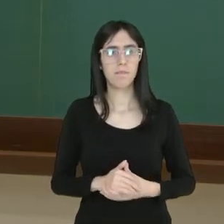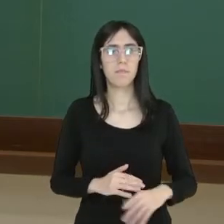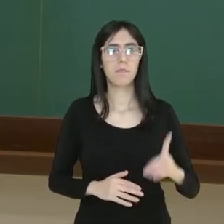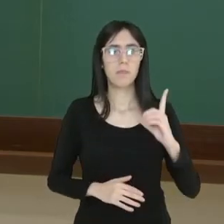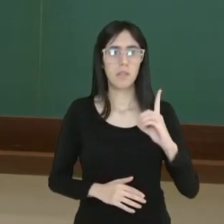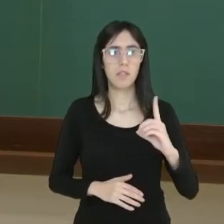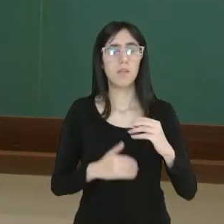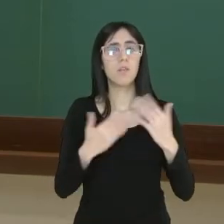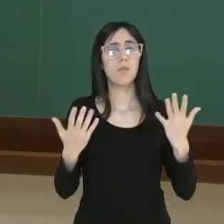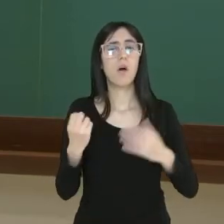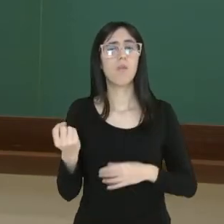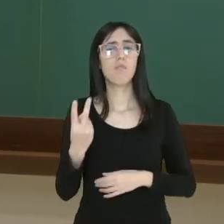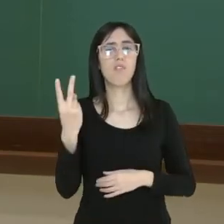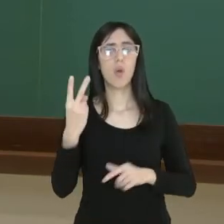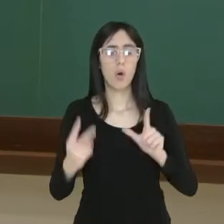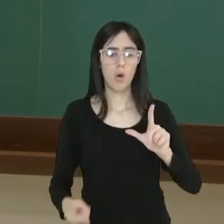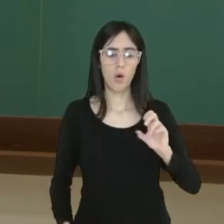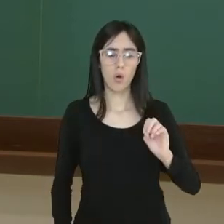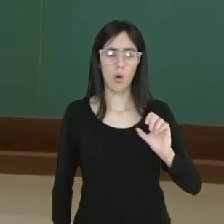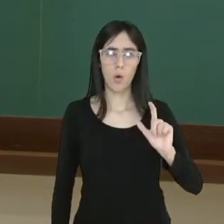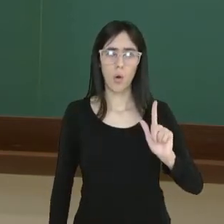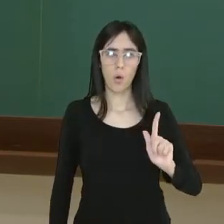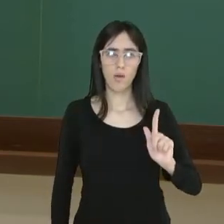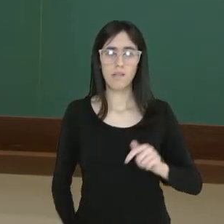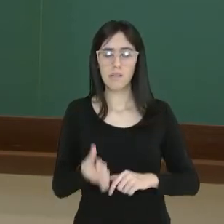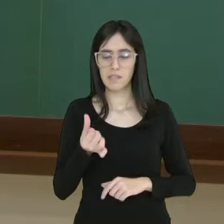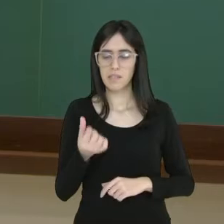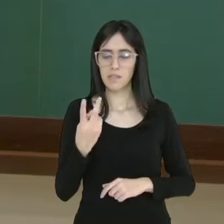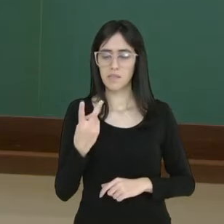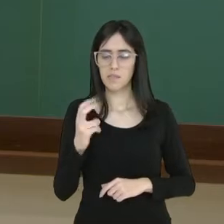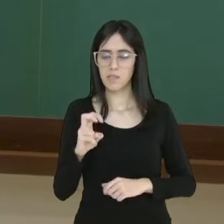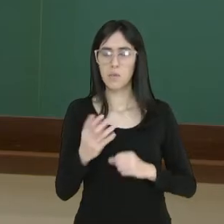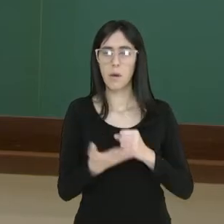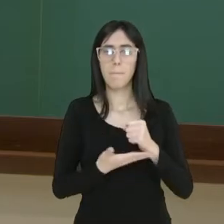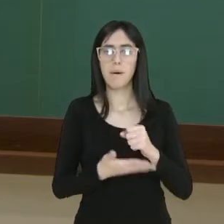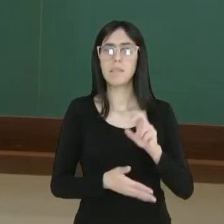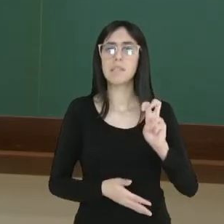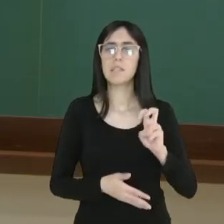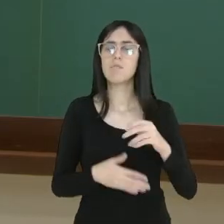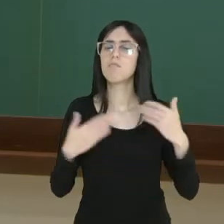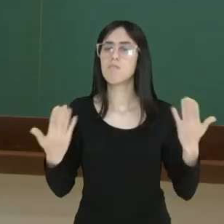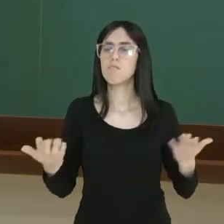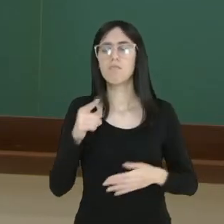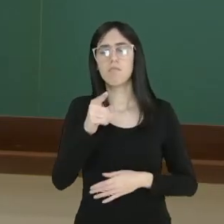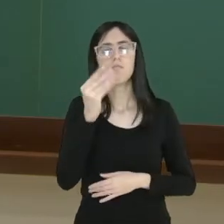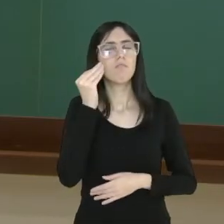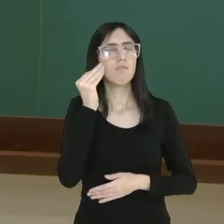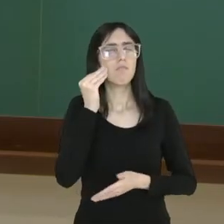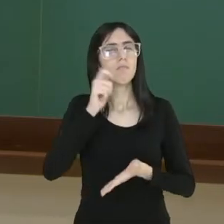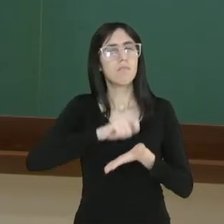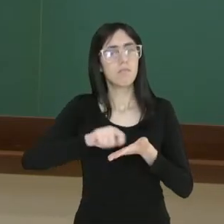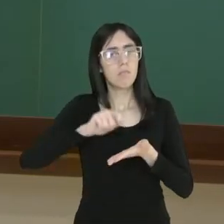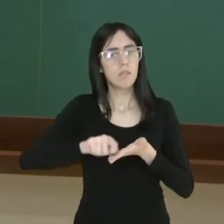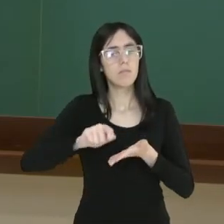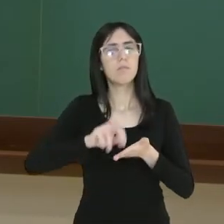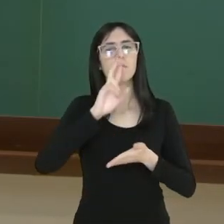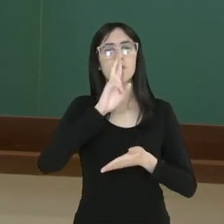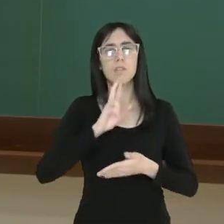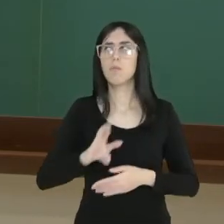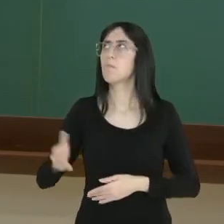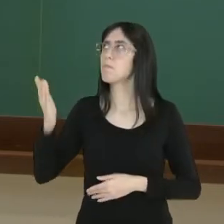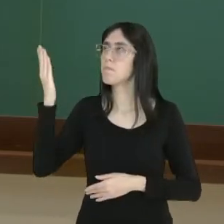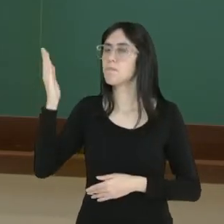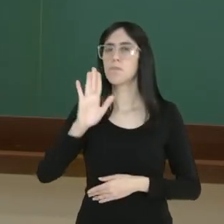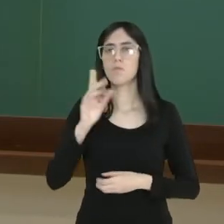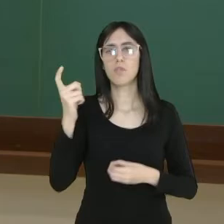valor de log de 625 na base 5? Então, peguem o caderno, pessoal, respondam,